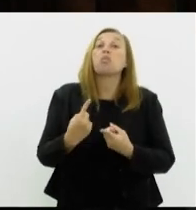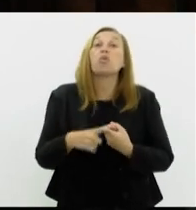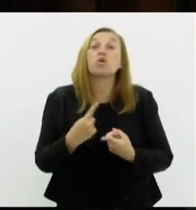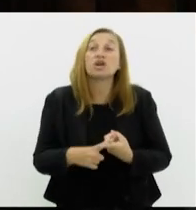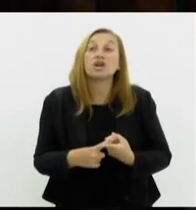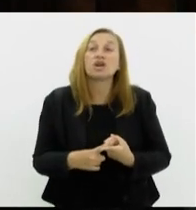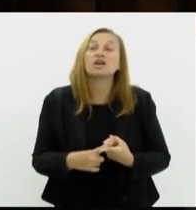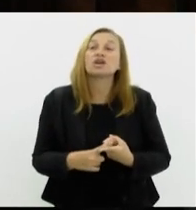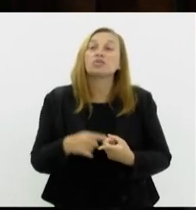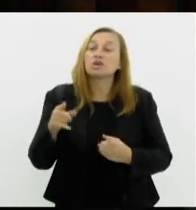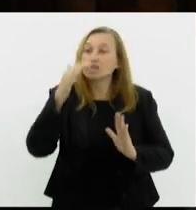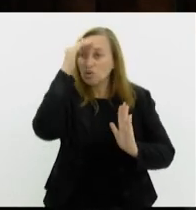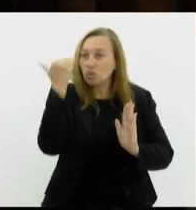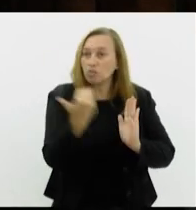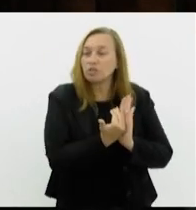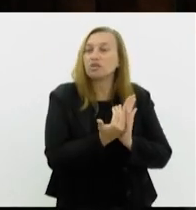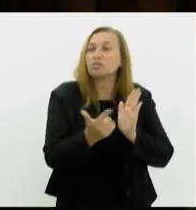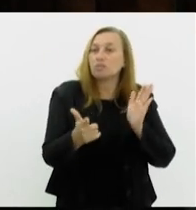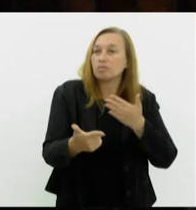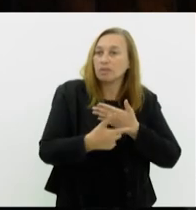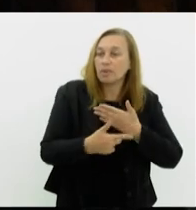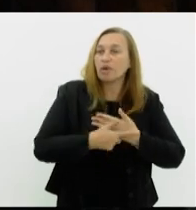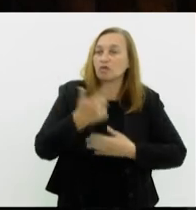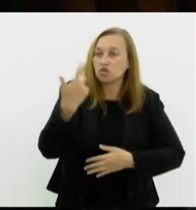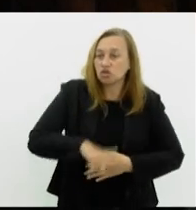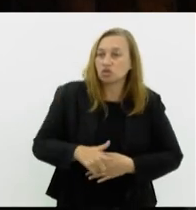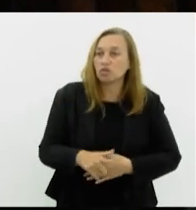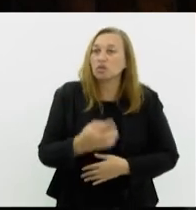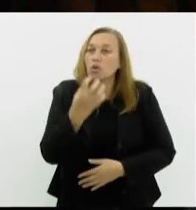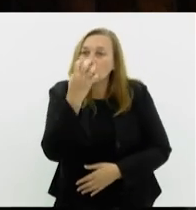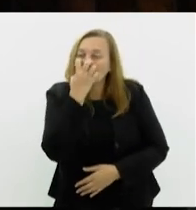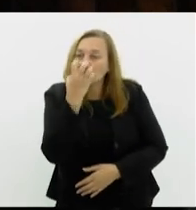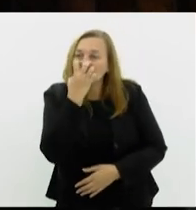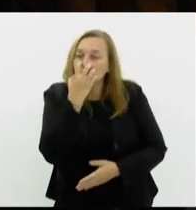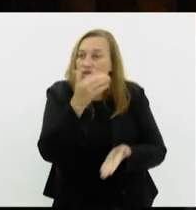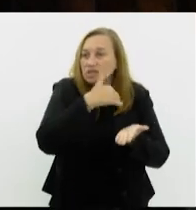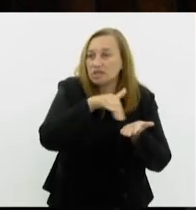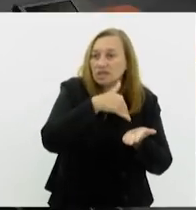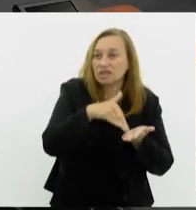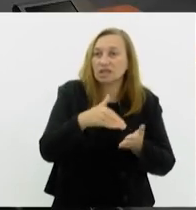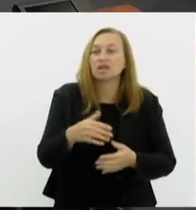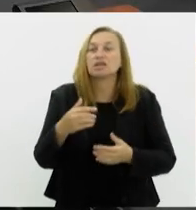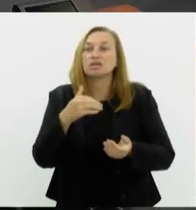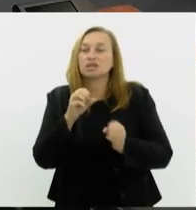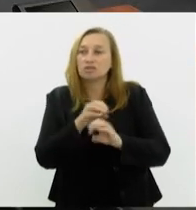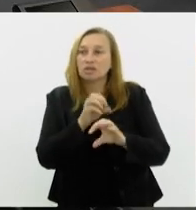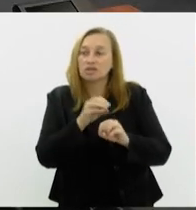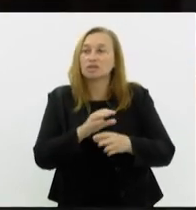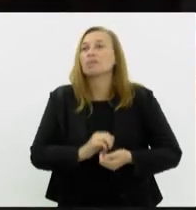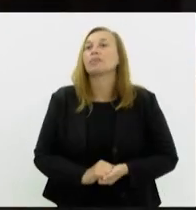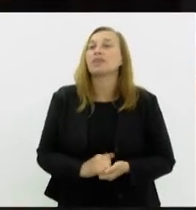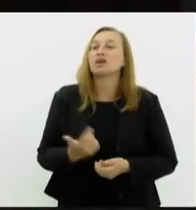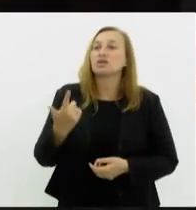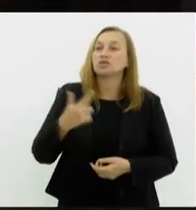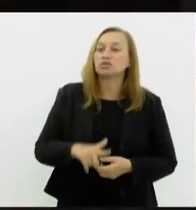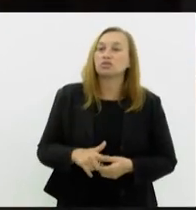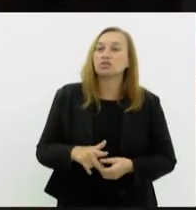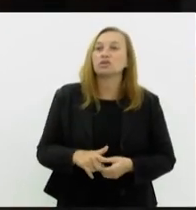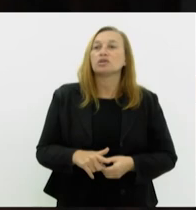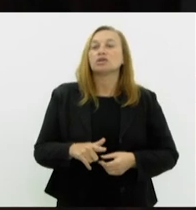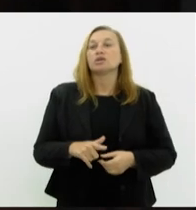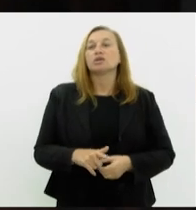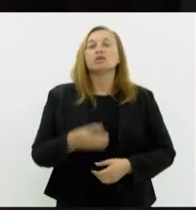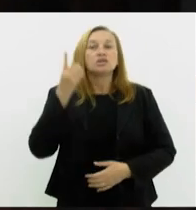Porque está cumprindo o papel, mais uma vez, de ser o cachorrinho da secretária de Educação. Próximo orador inscrito é o